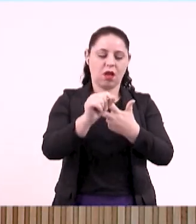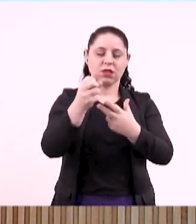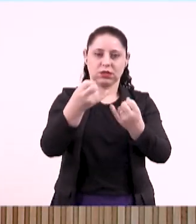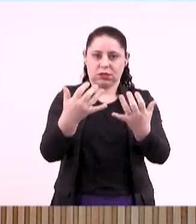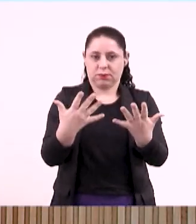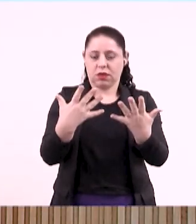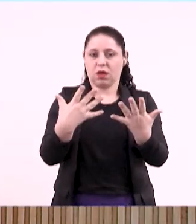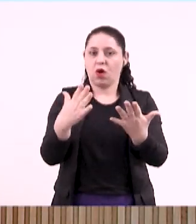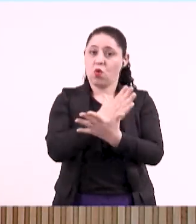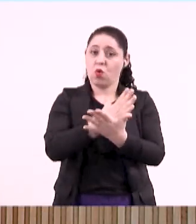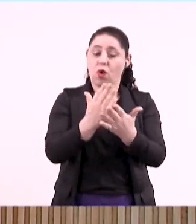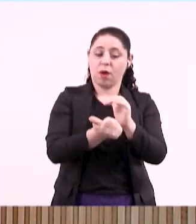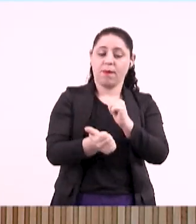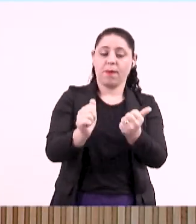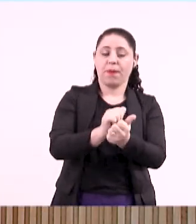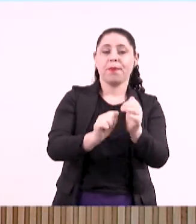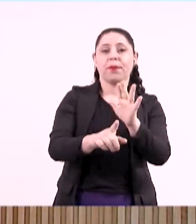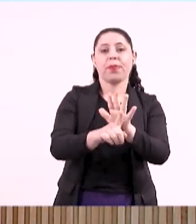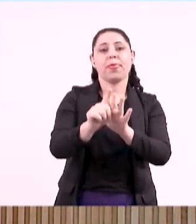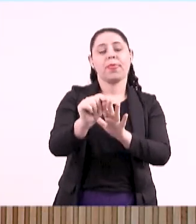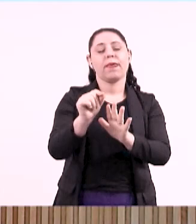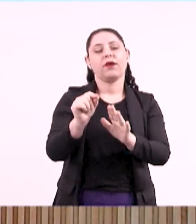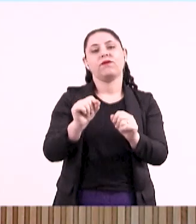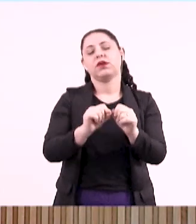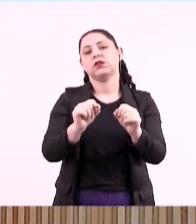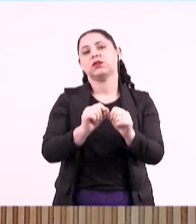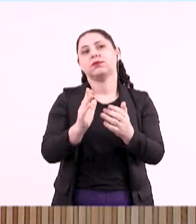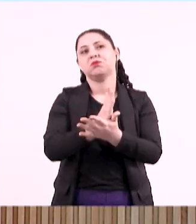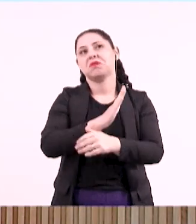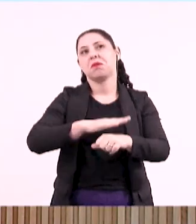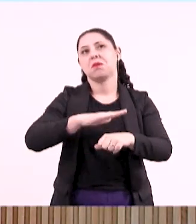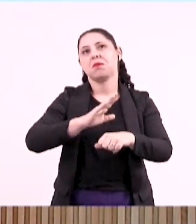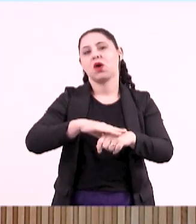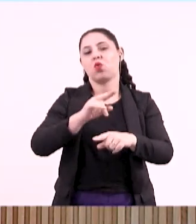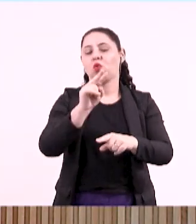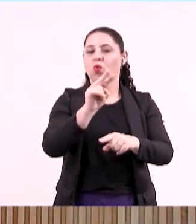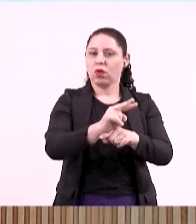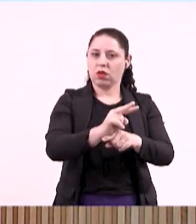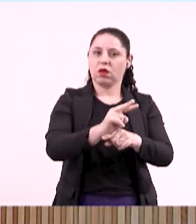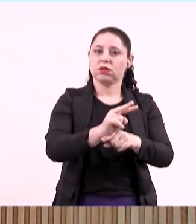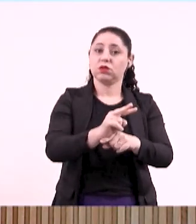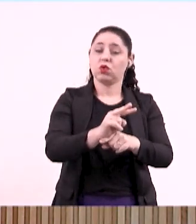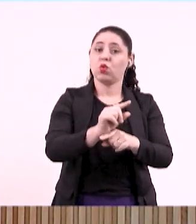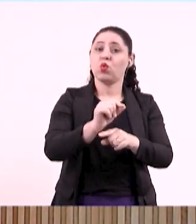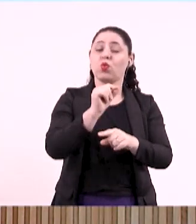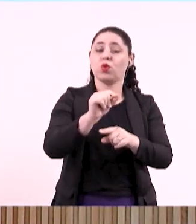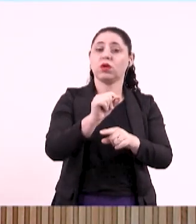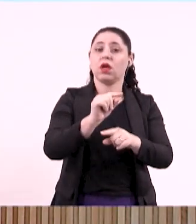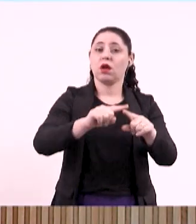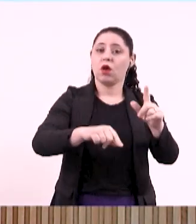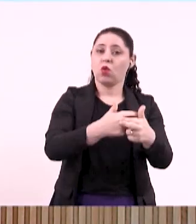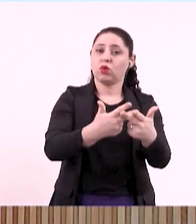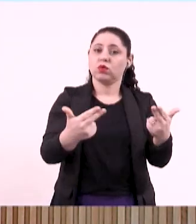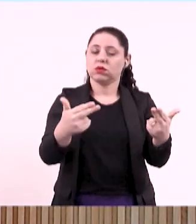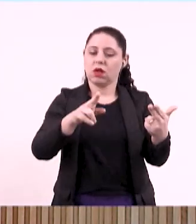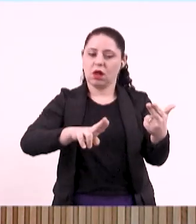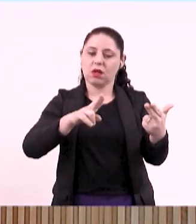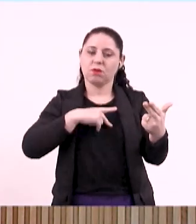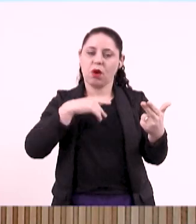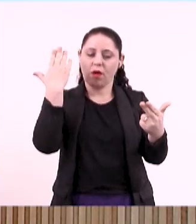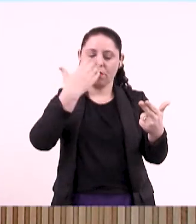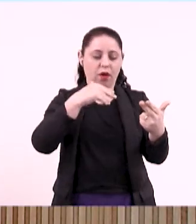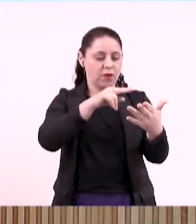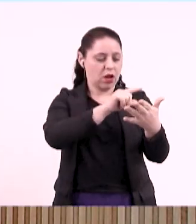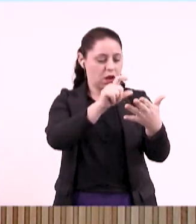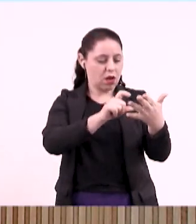que essas atualizações na lei, elas promovem ainda mais a sanidade vegetal, a idoneidade dos insumos utilizados